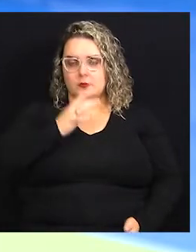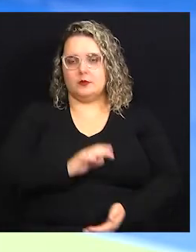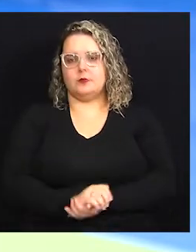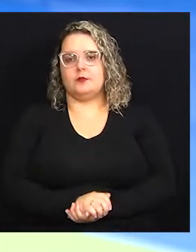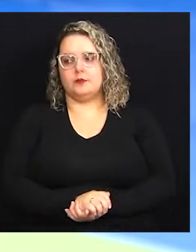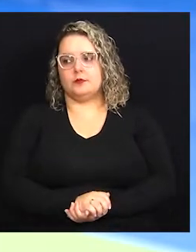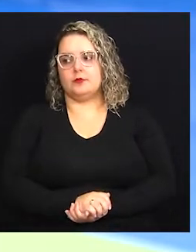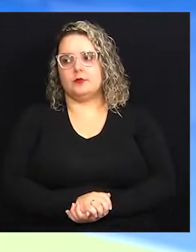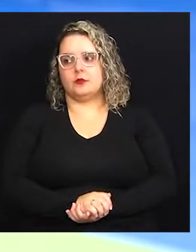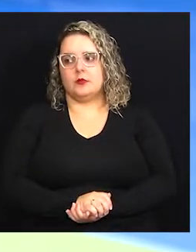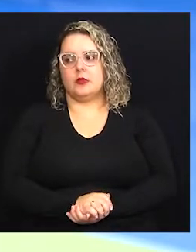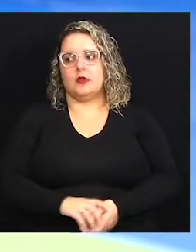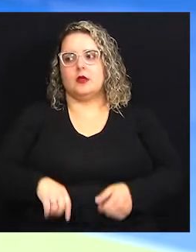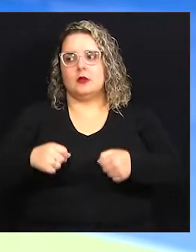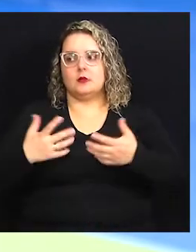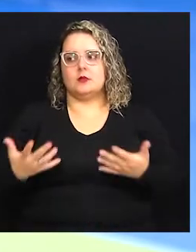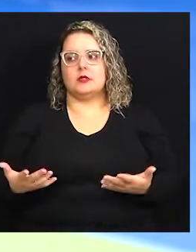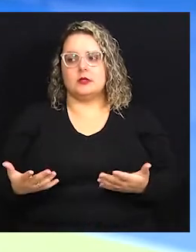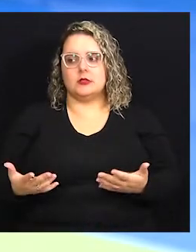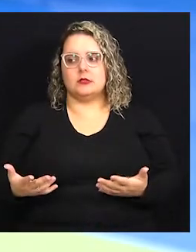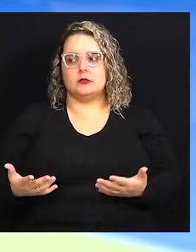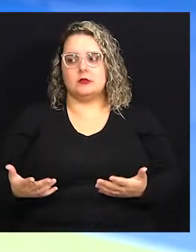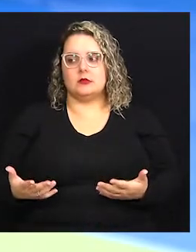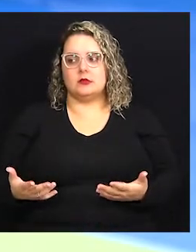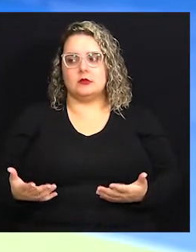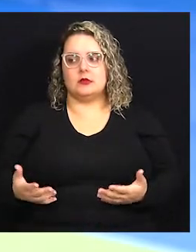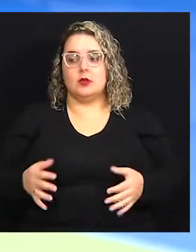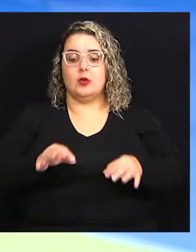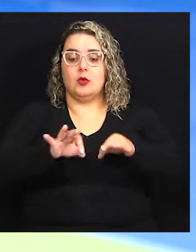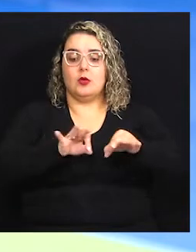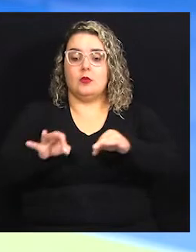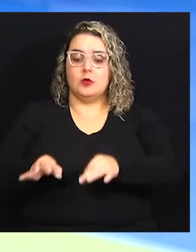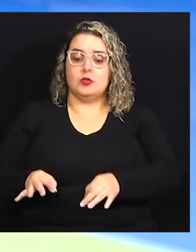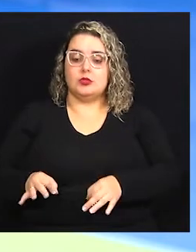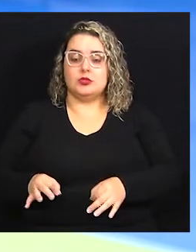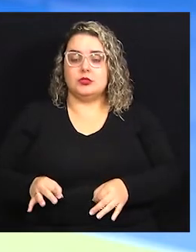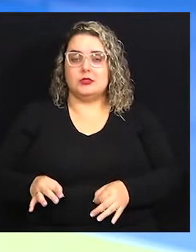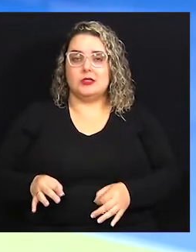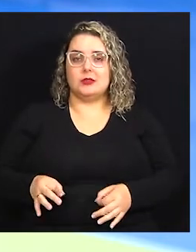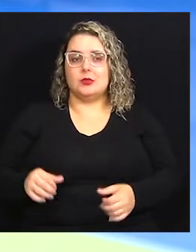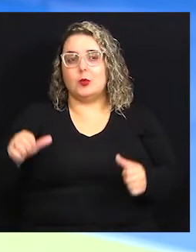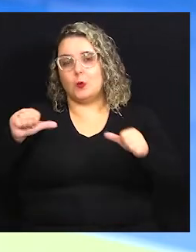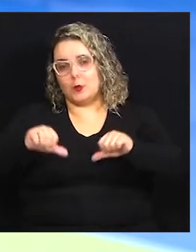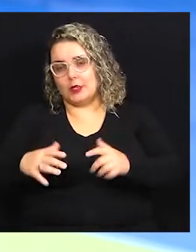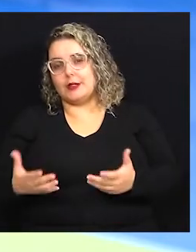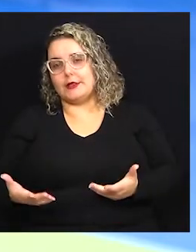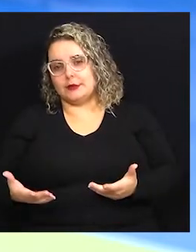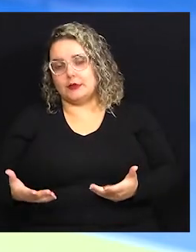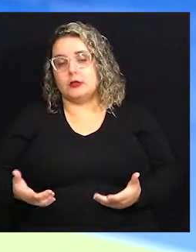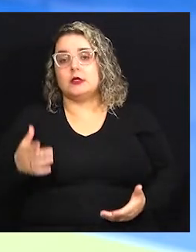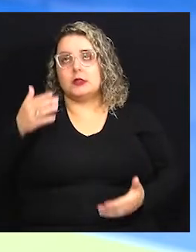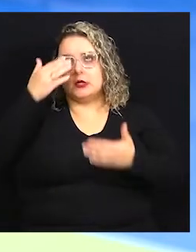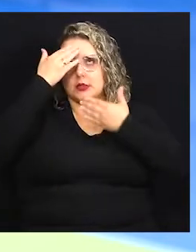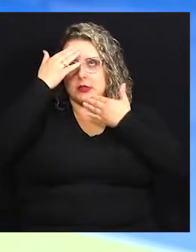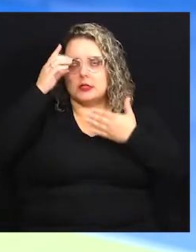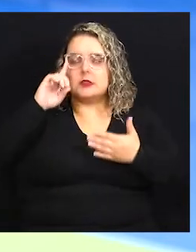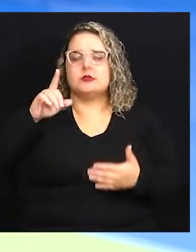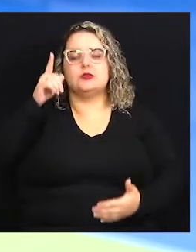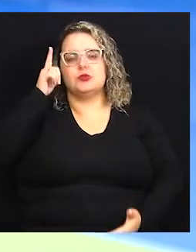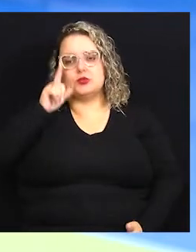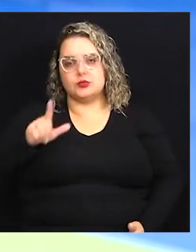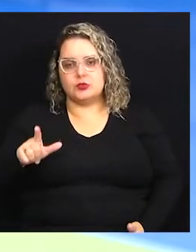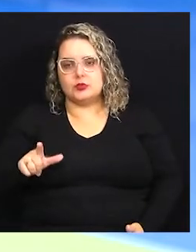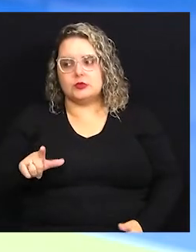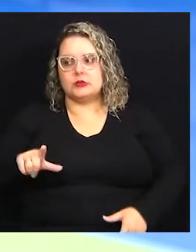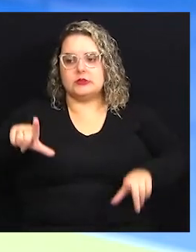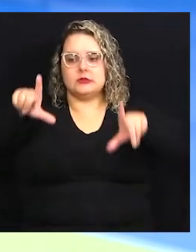falar de que a gente tinha que resgatar a imagem que estava arranhada de um projeto, né? E graças a Deus a gente conseguiu resgatar essa